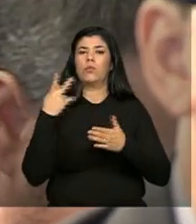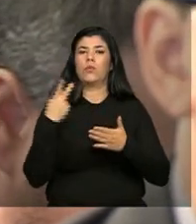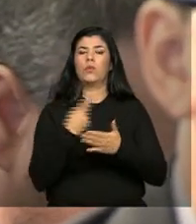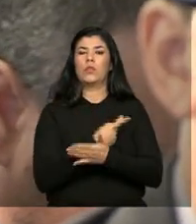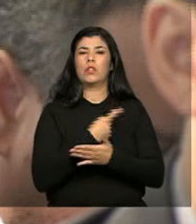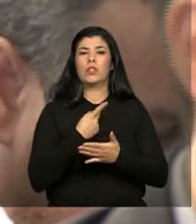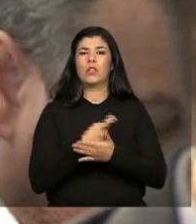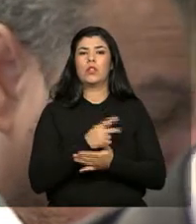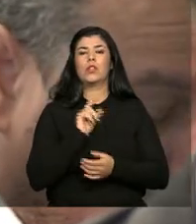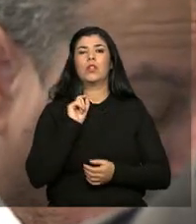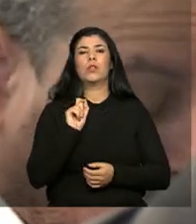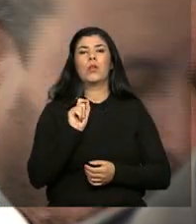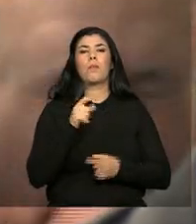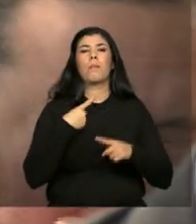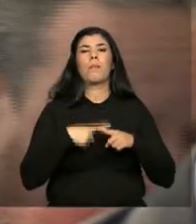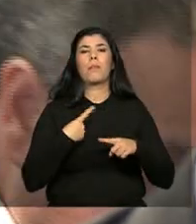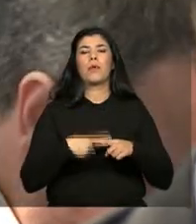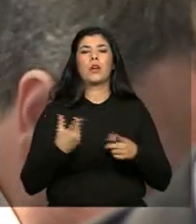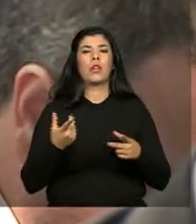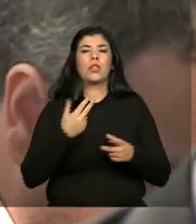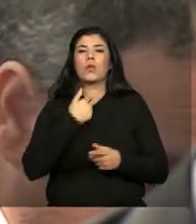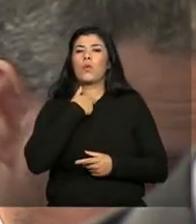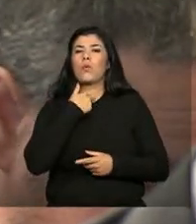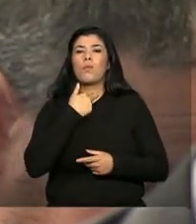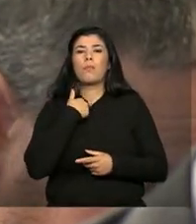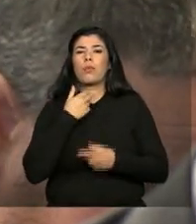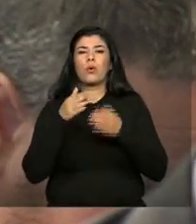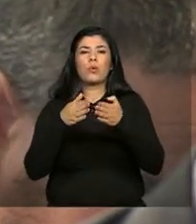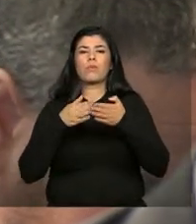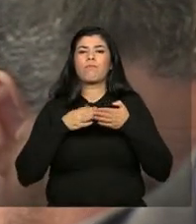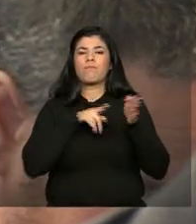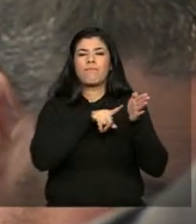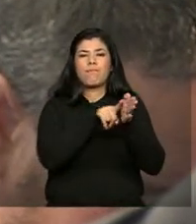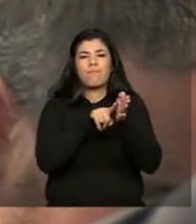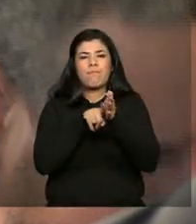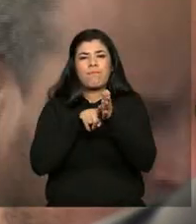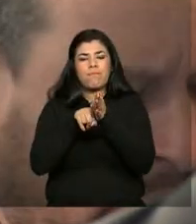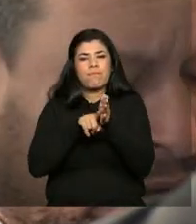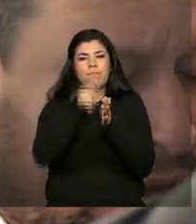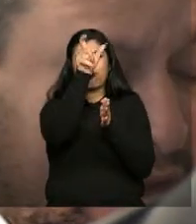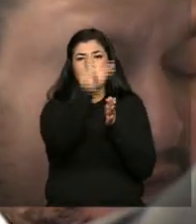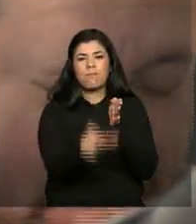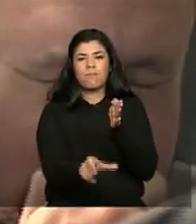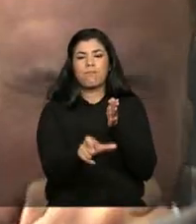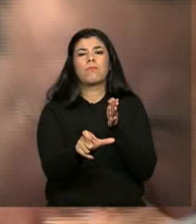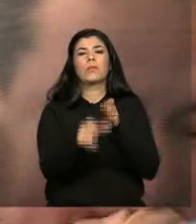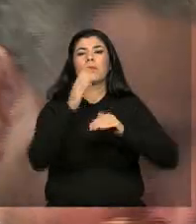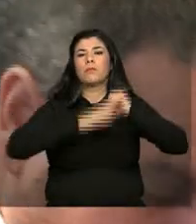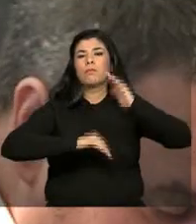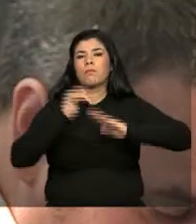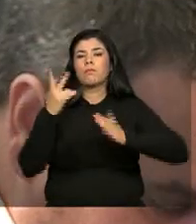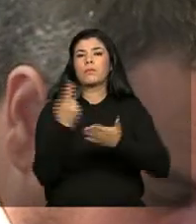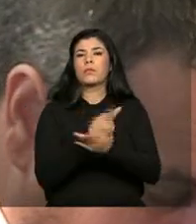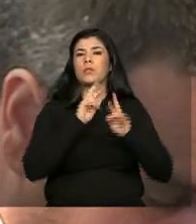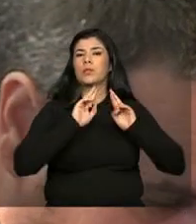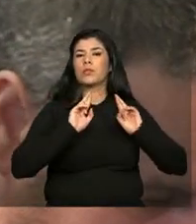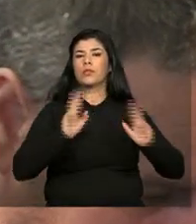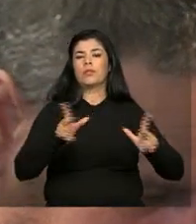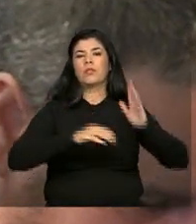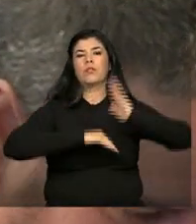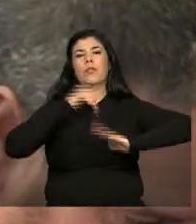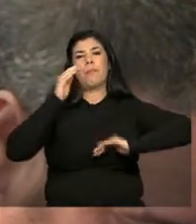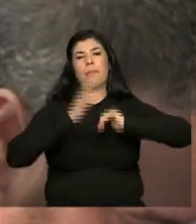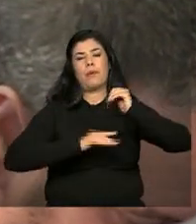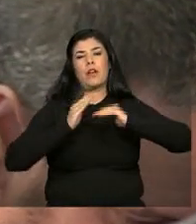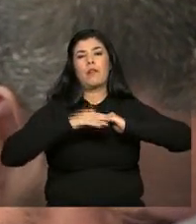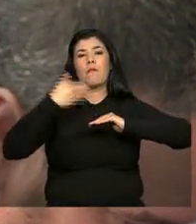porque as ele não pode pedir uma investigação de ações de caso e ao